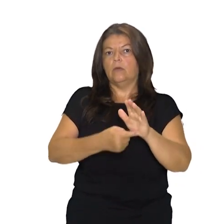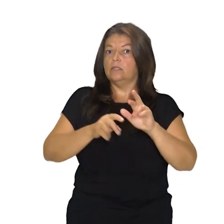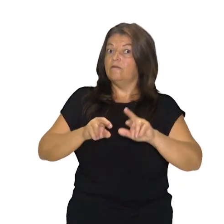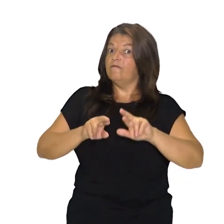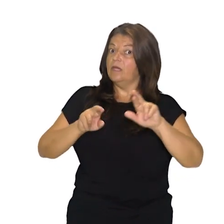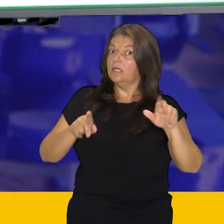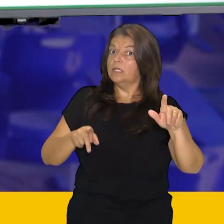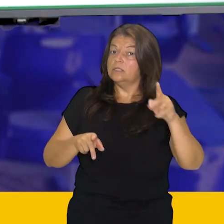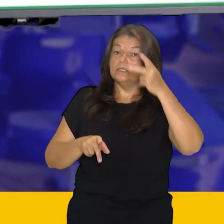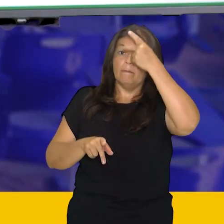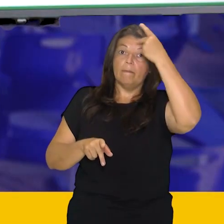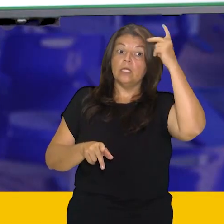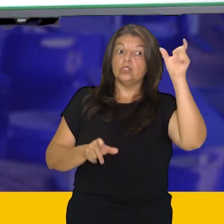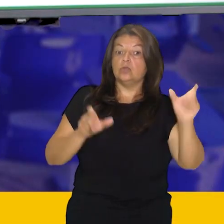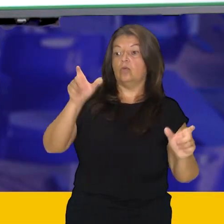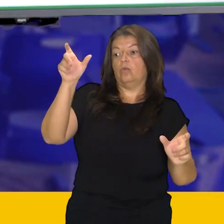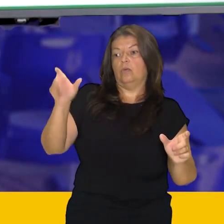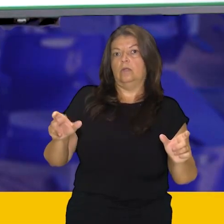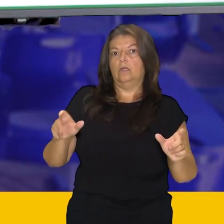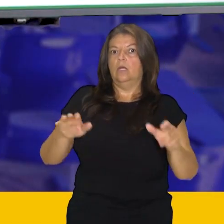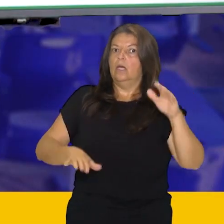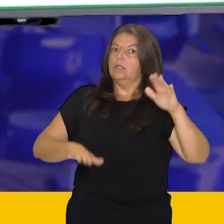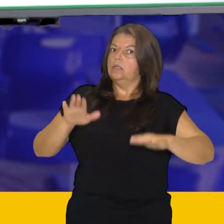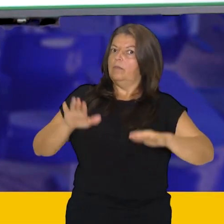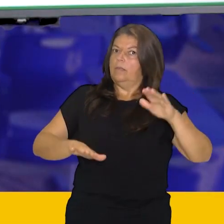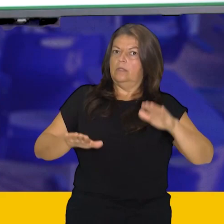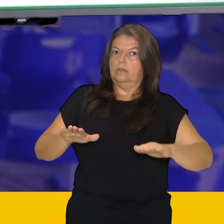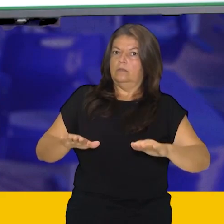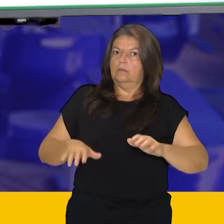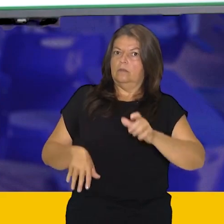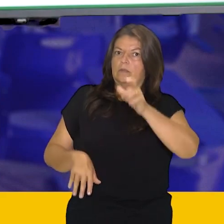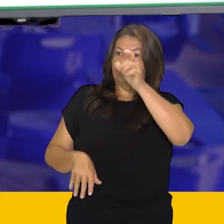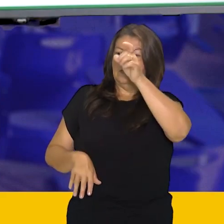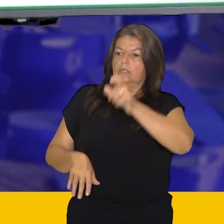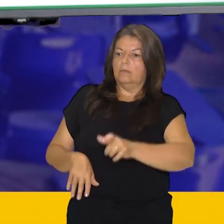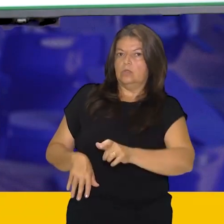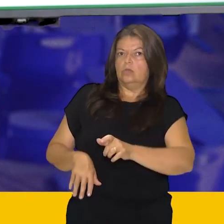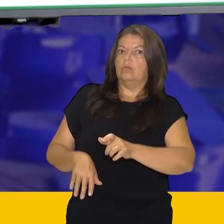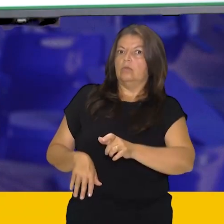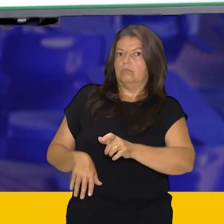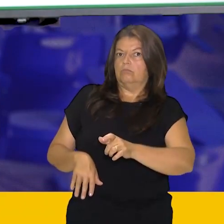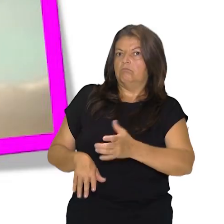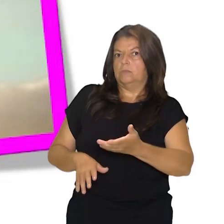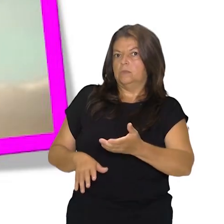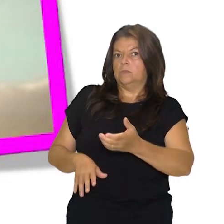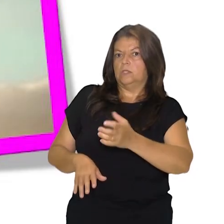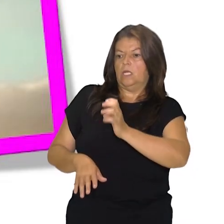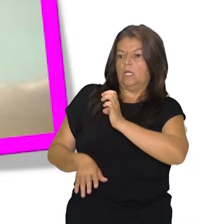das pessoas de acordo com o poder aquisitivo, socioeconômico daquela pessoa.